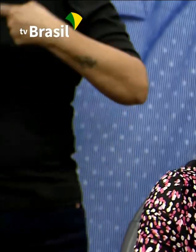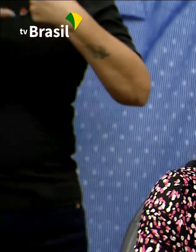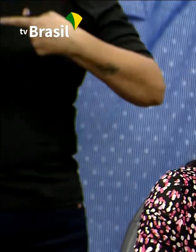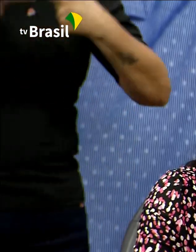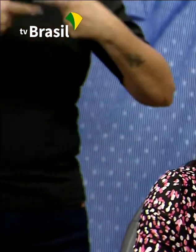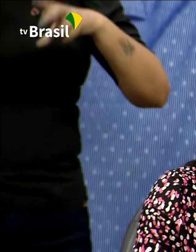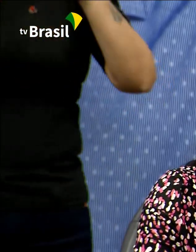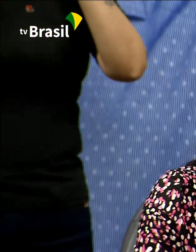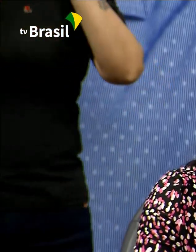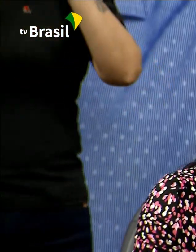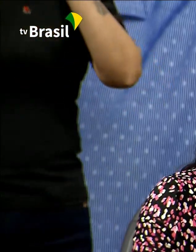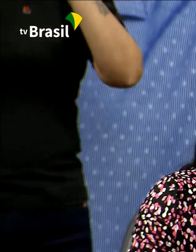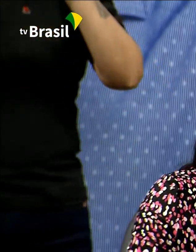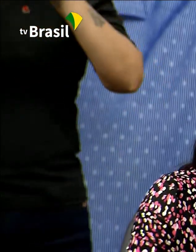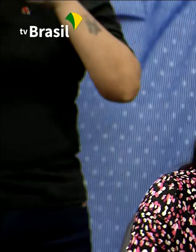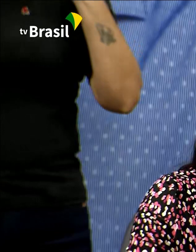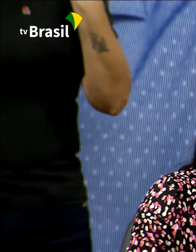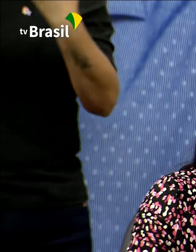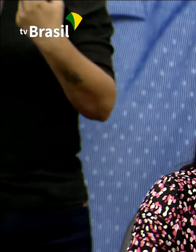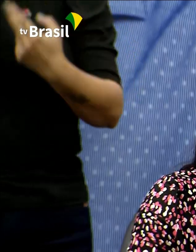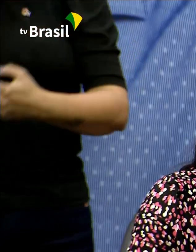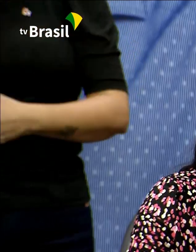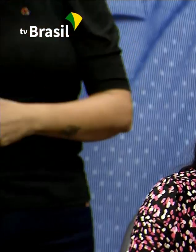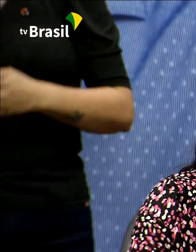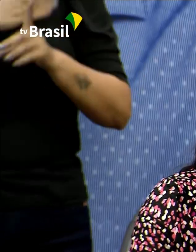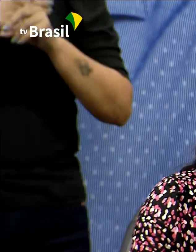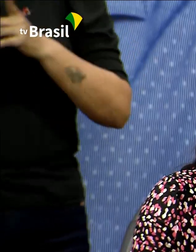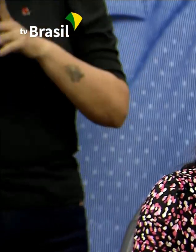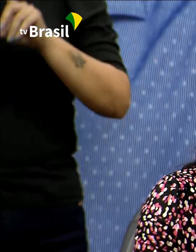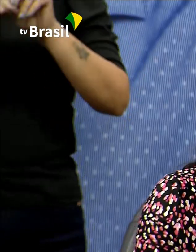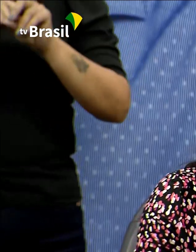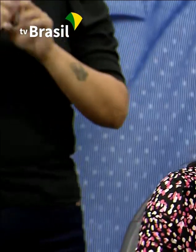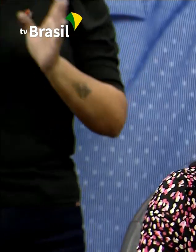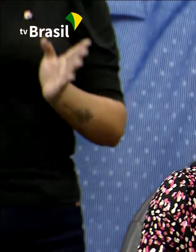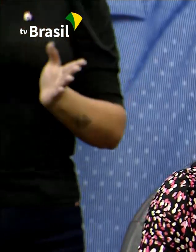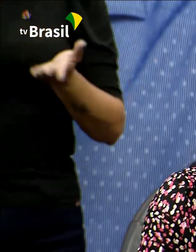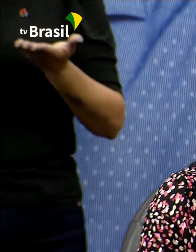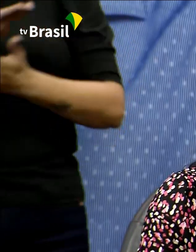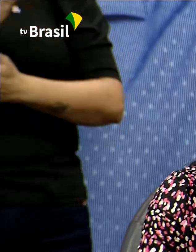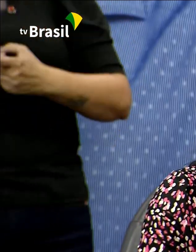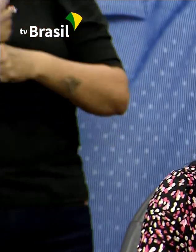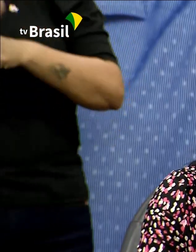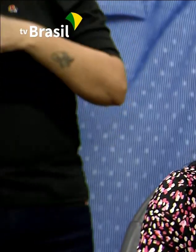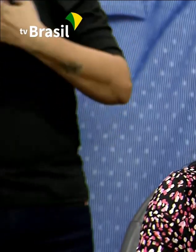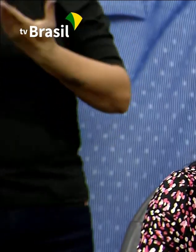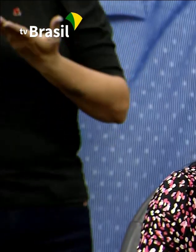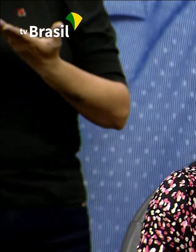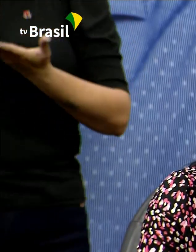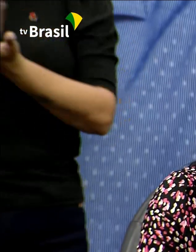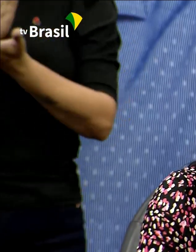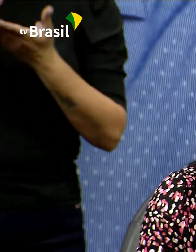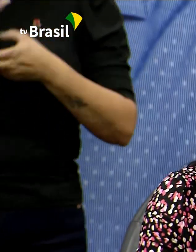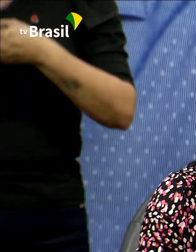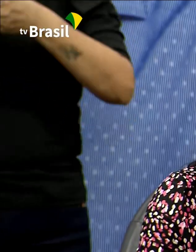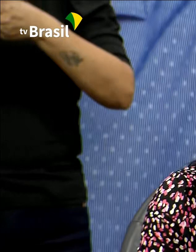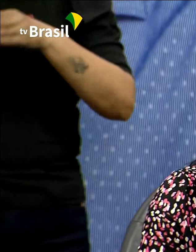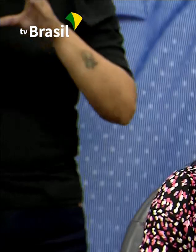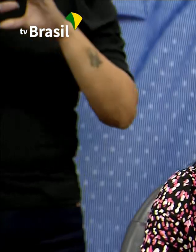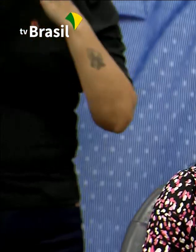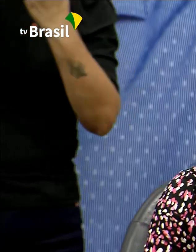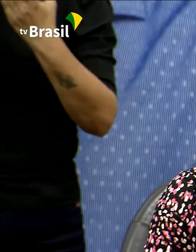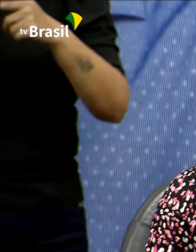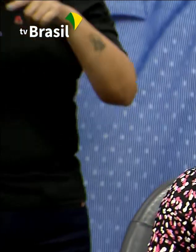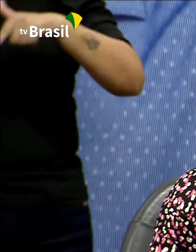sobre esse tema na reunião ordinária, no início de março, diante de uma construção que foi feita por alguns conselheiros em um grupo de trabalho,